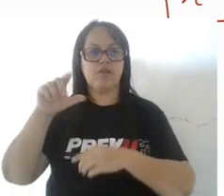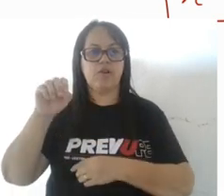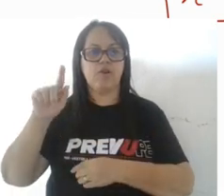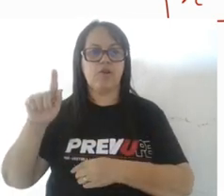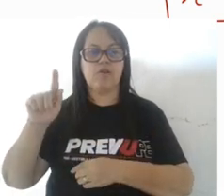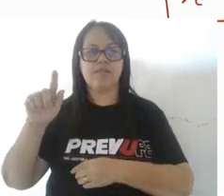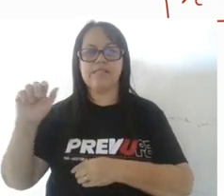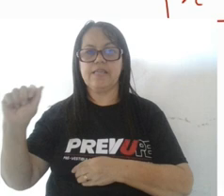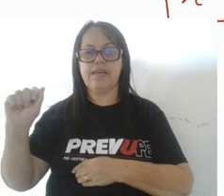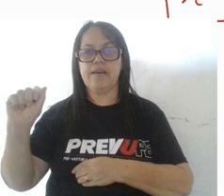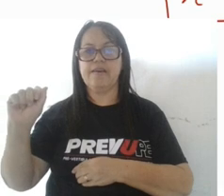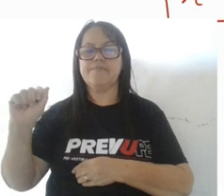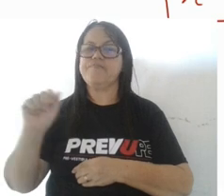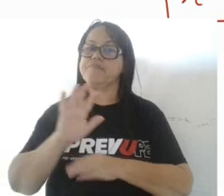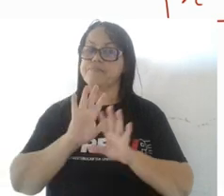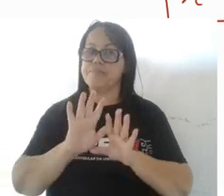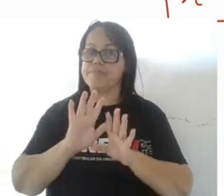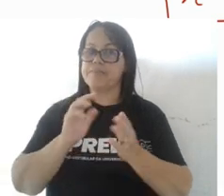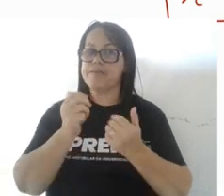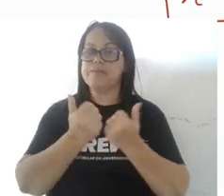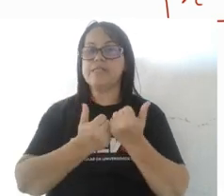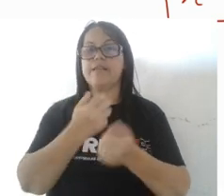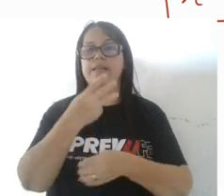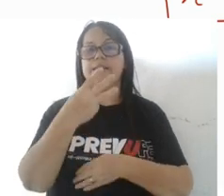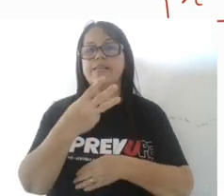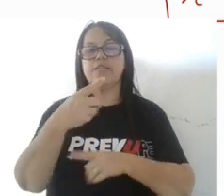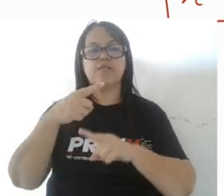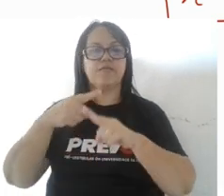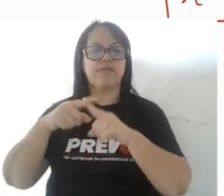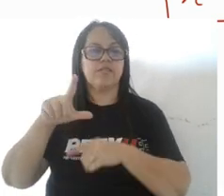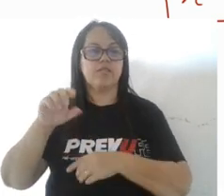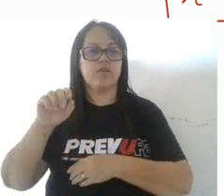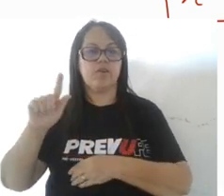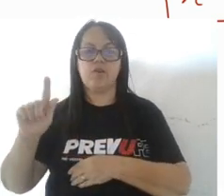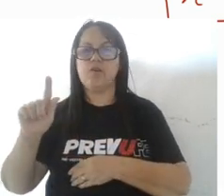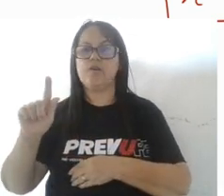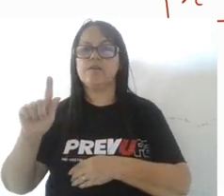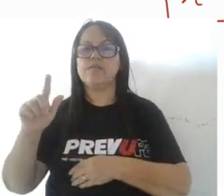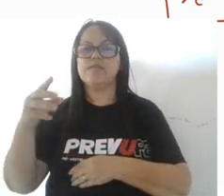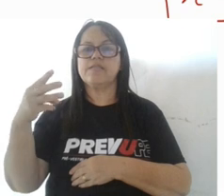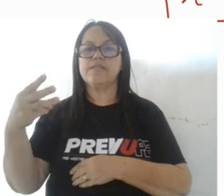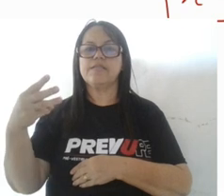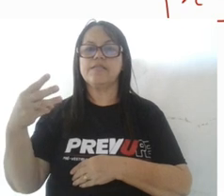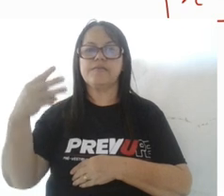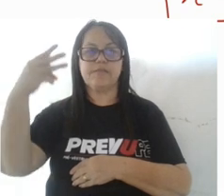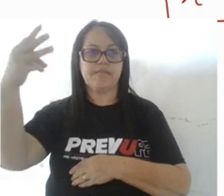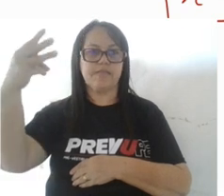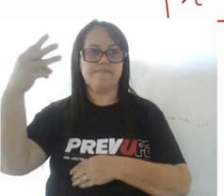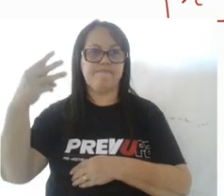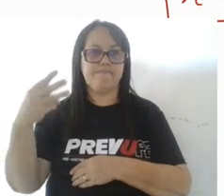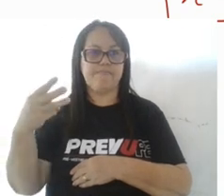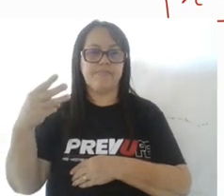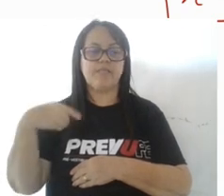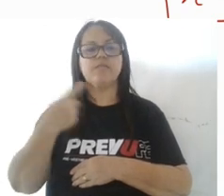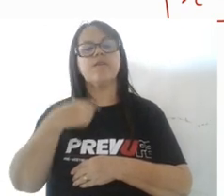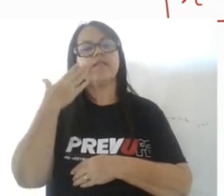log de a ou seja 3 x log de 3 na